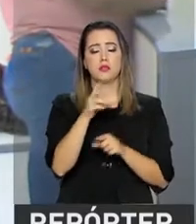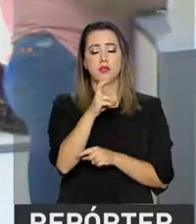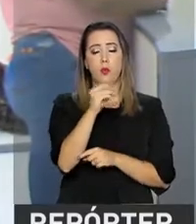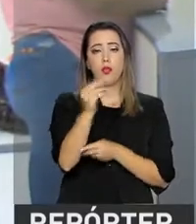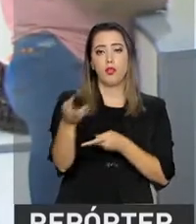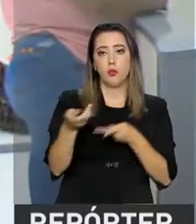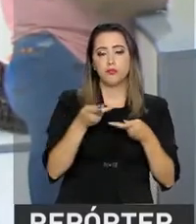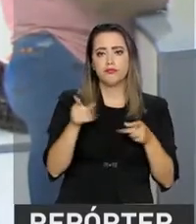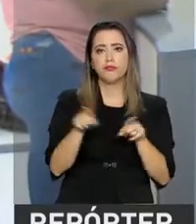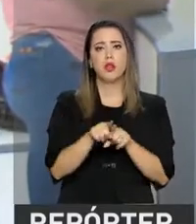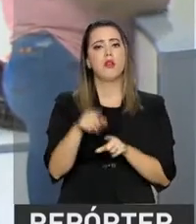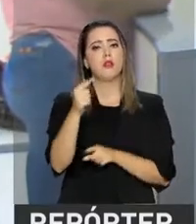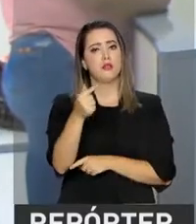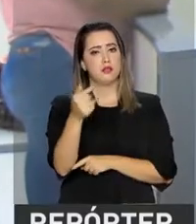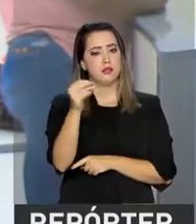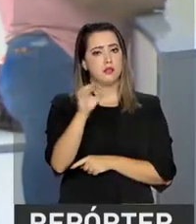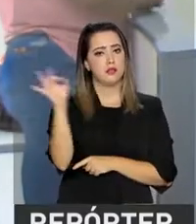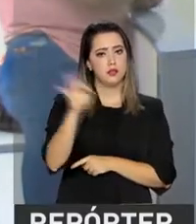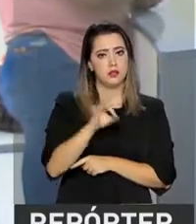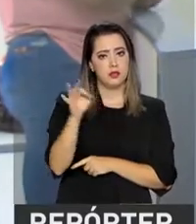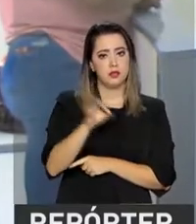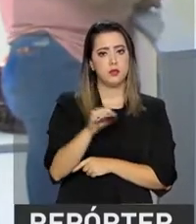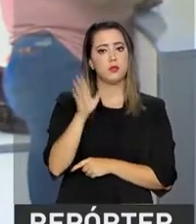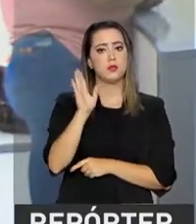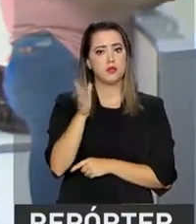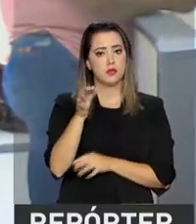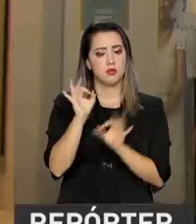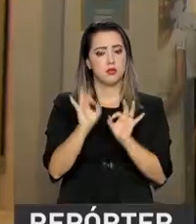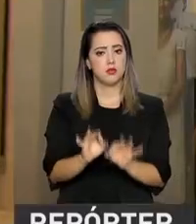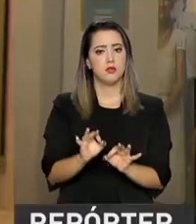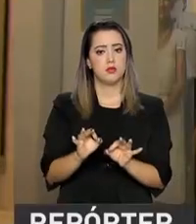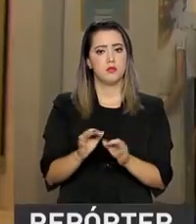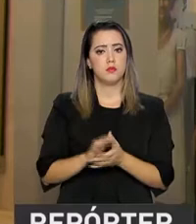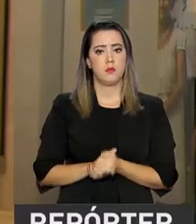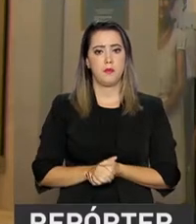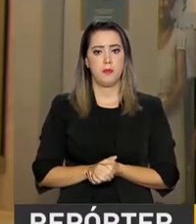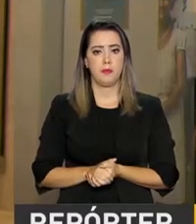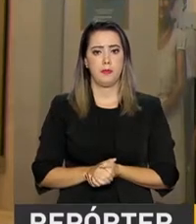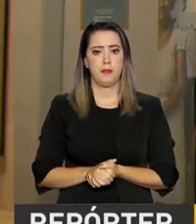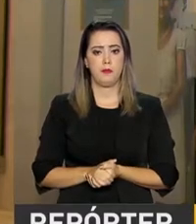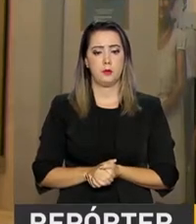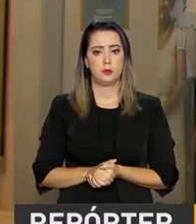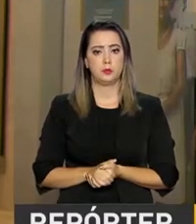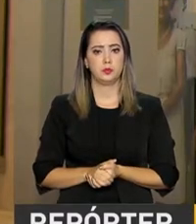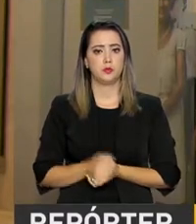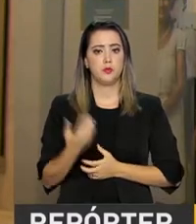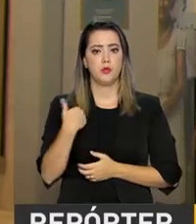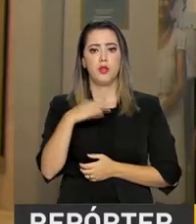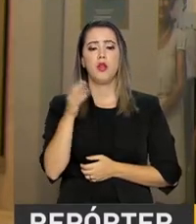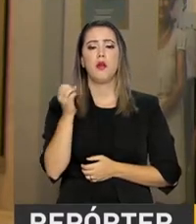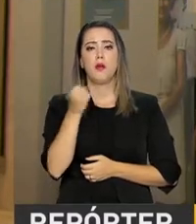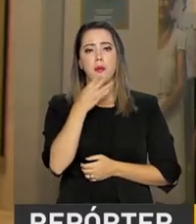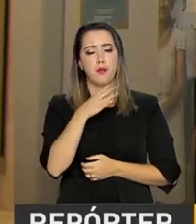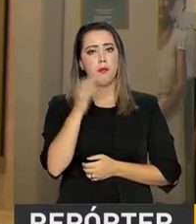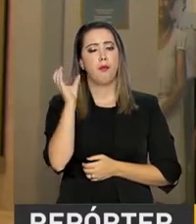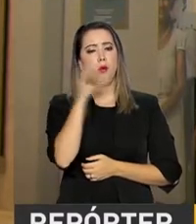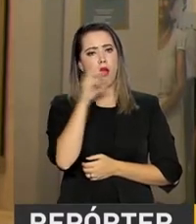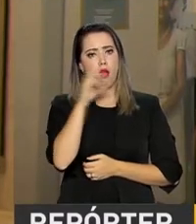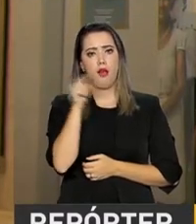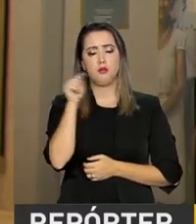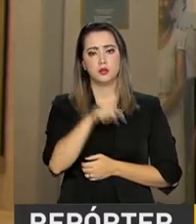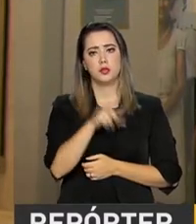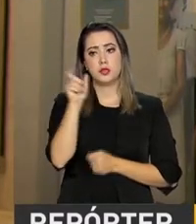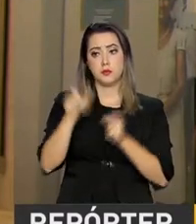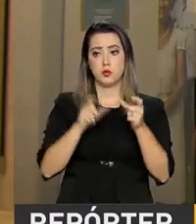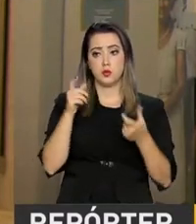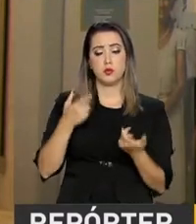solucionados pela instituição não precisarão ir para a justiça a agilidade é muito boa para o consumidor é a